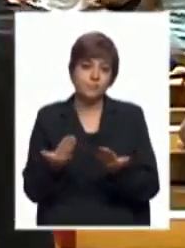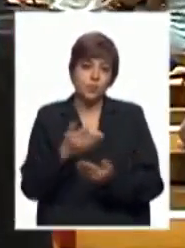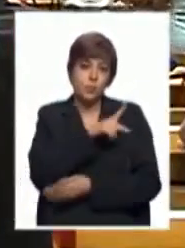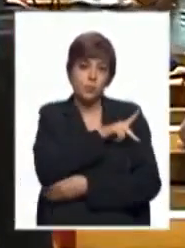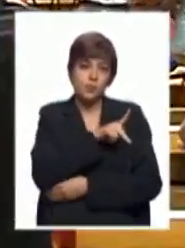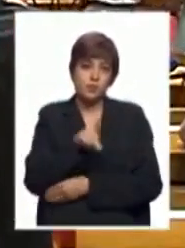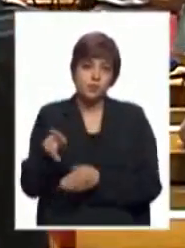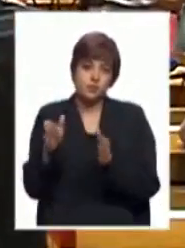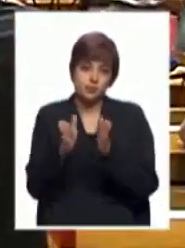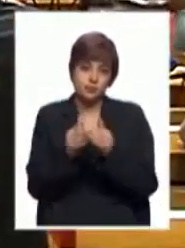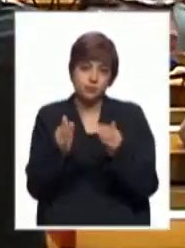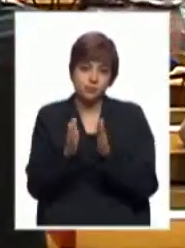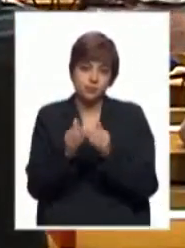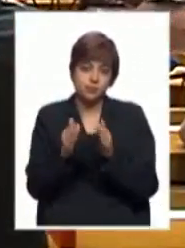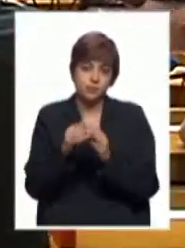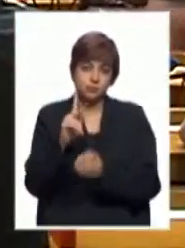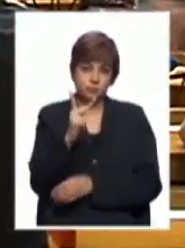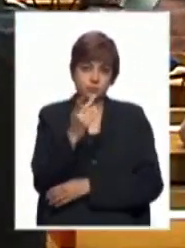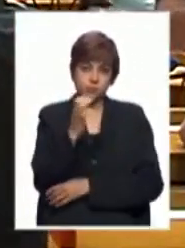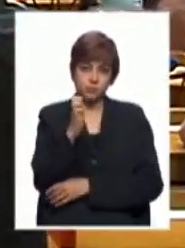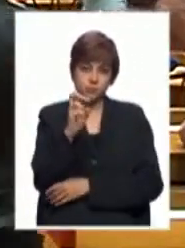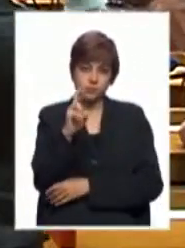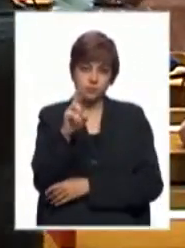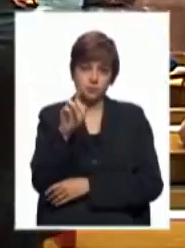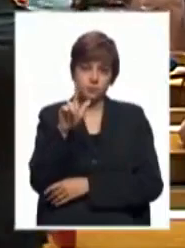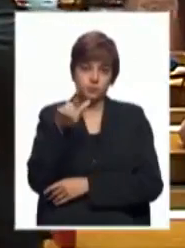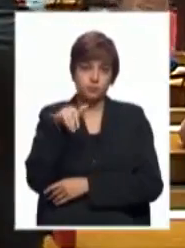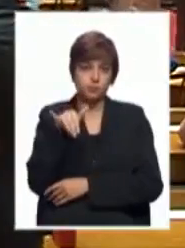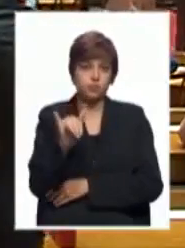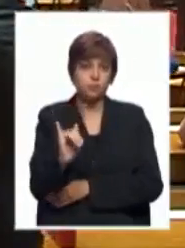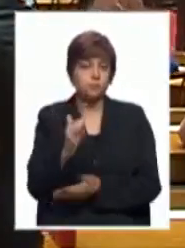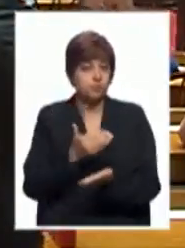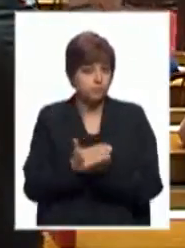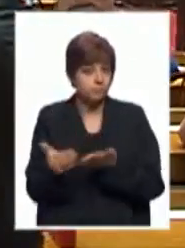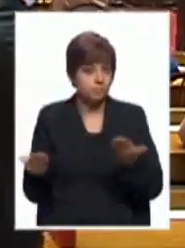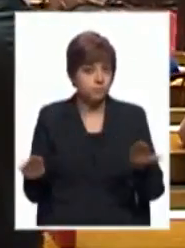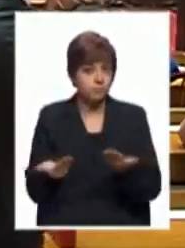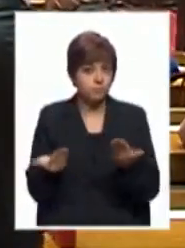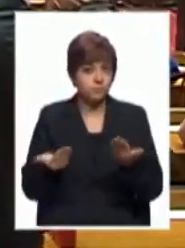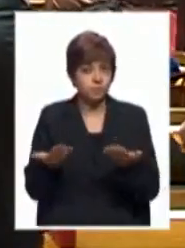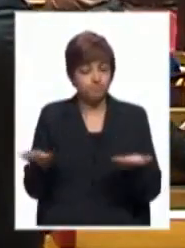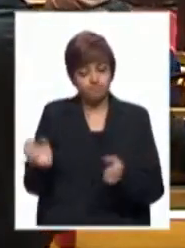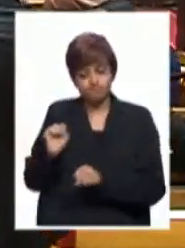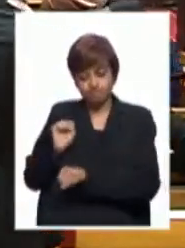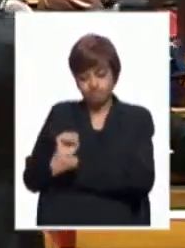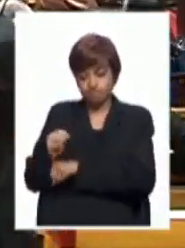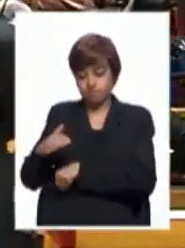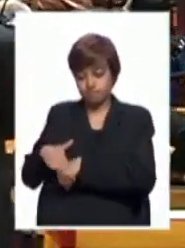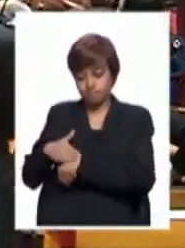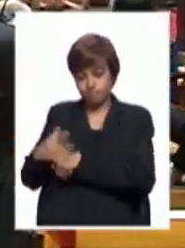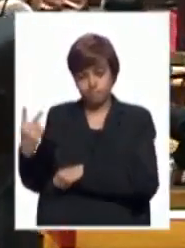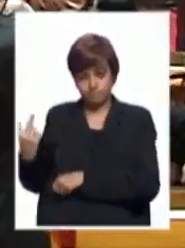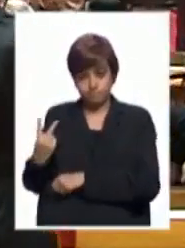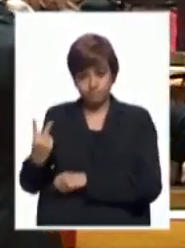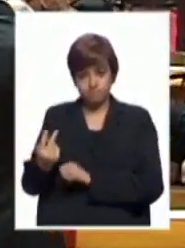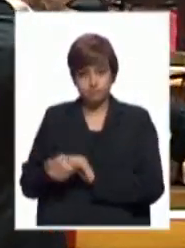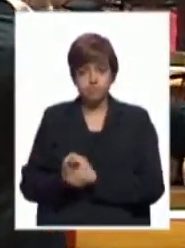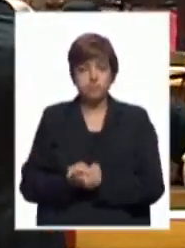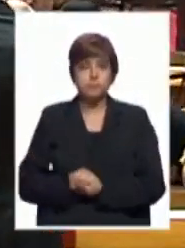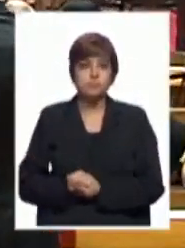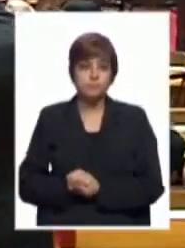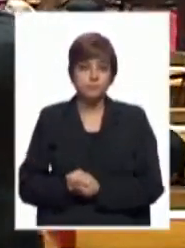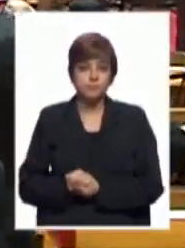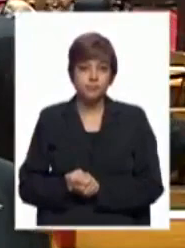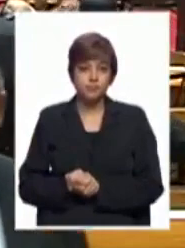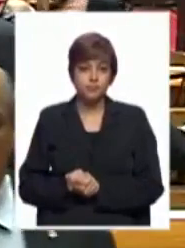presidente Eli Tarquínio acaba de reabrir os trabalhos. A gente vai ter que interromper essa conversa com o Marco Antônio aqui. Que